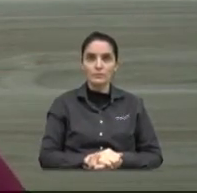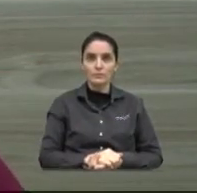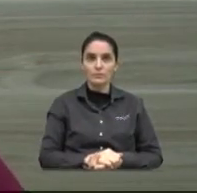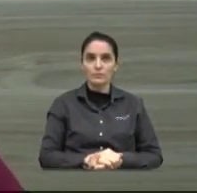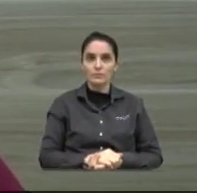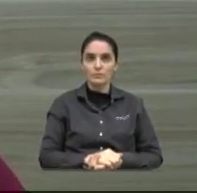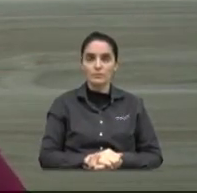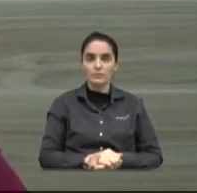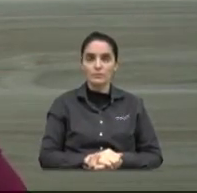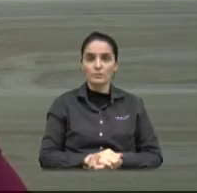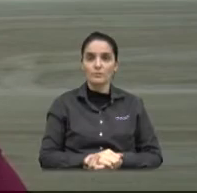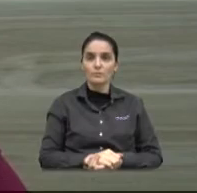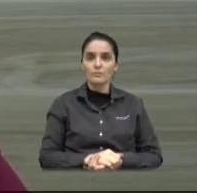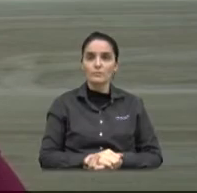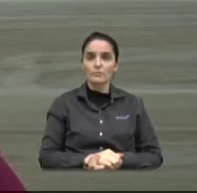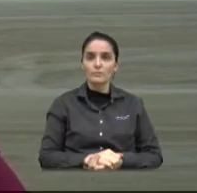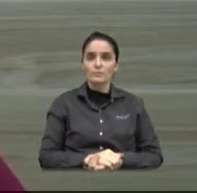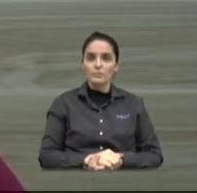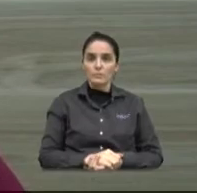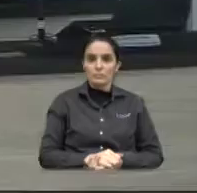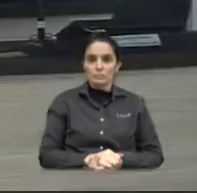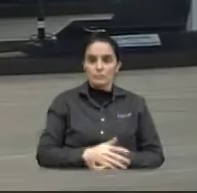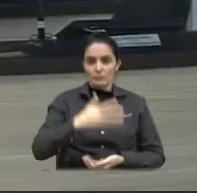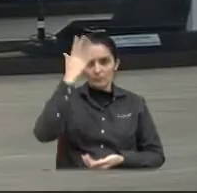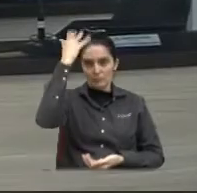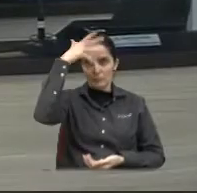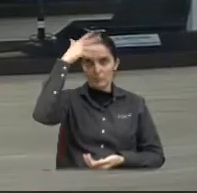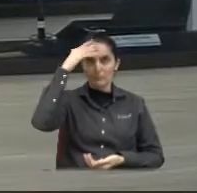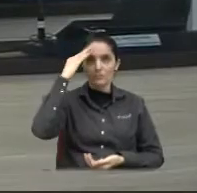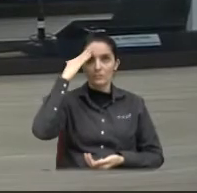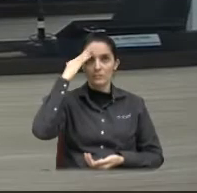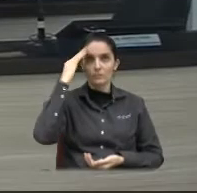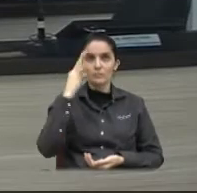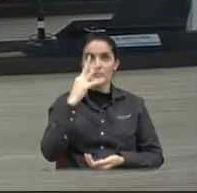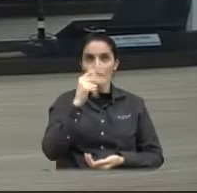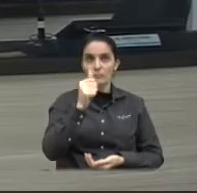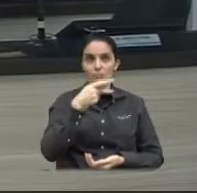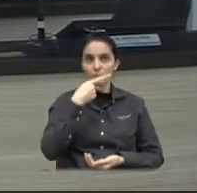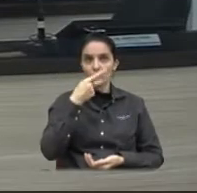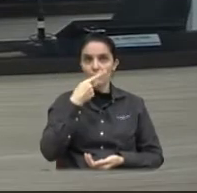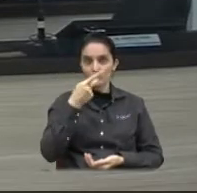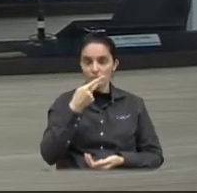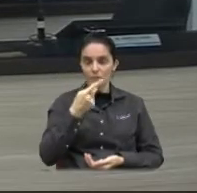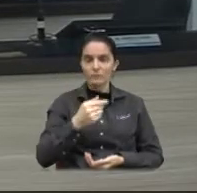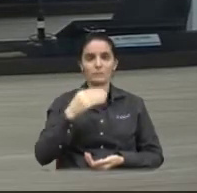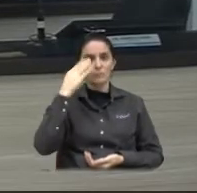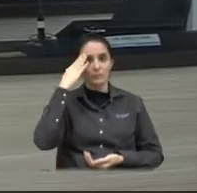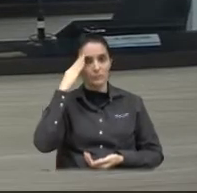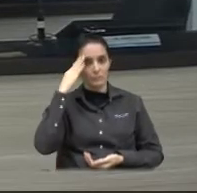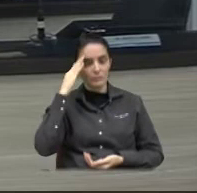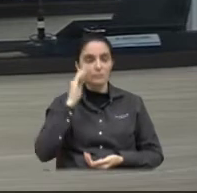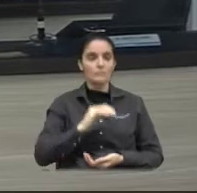dor érika eu entendo todas as suas palavras e o seu entendimento